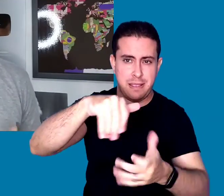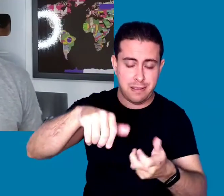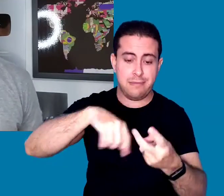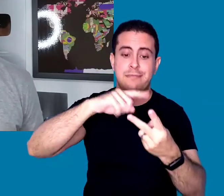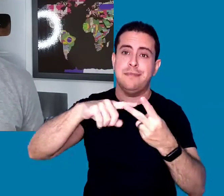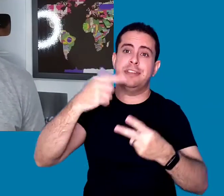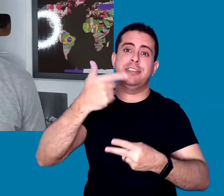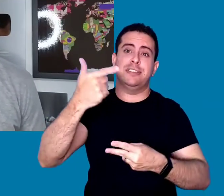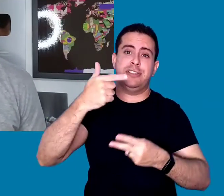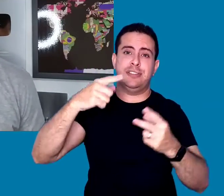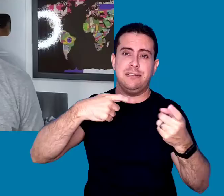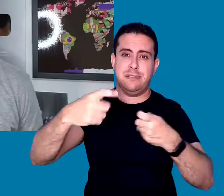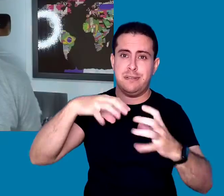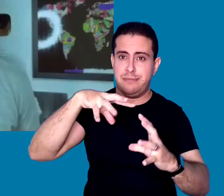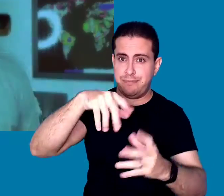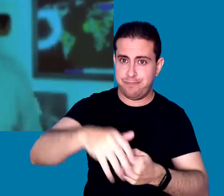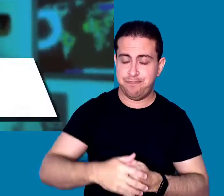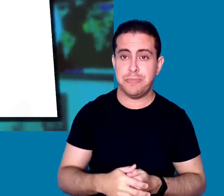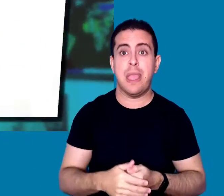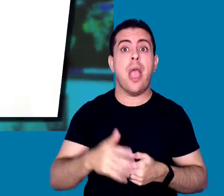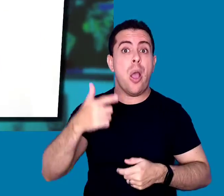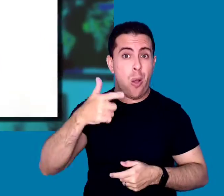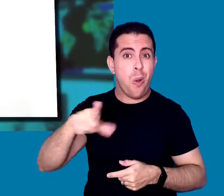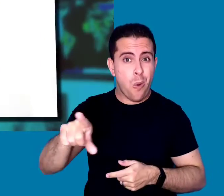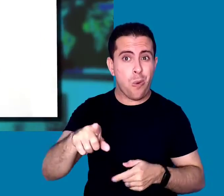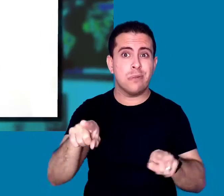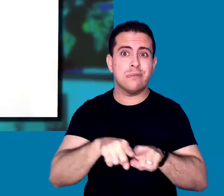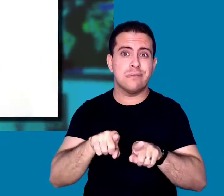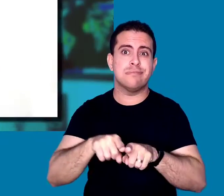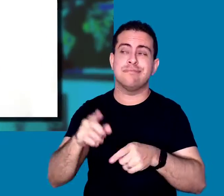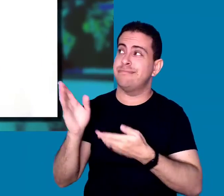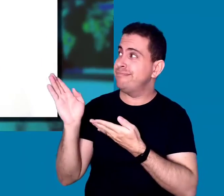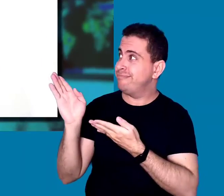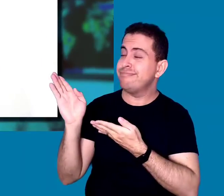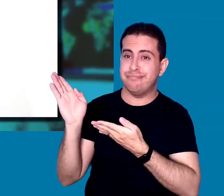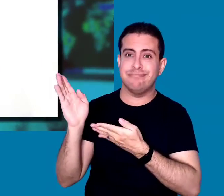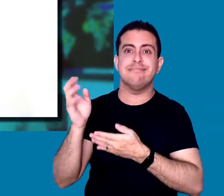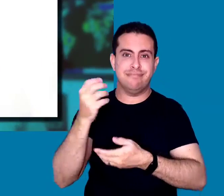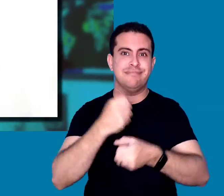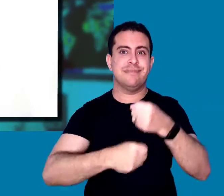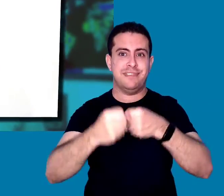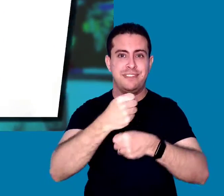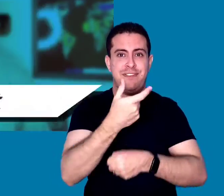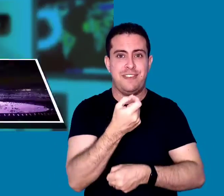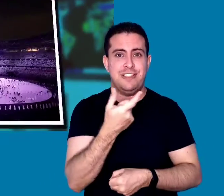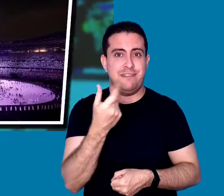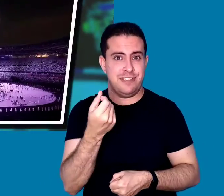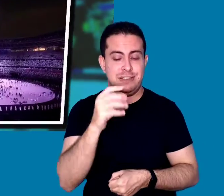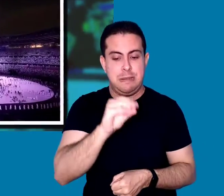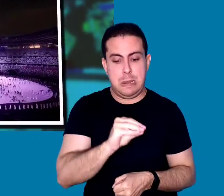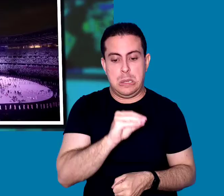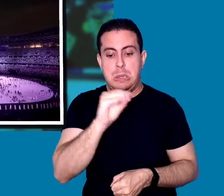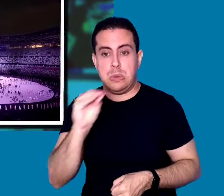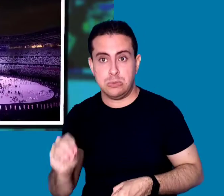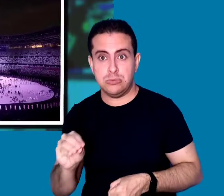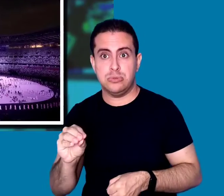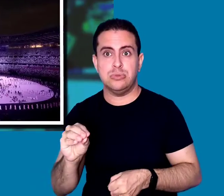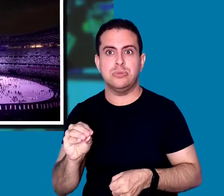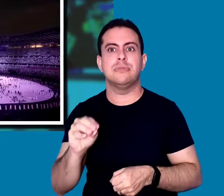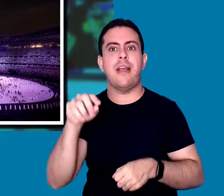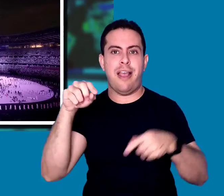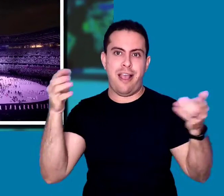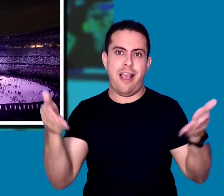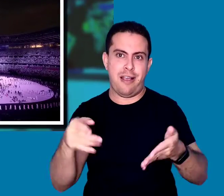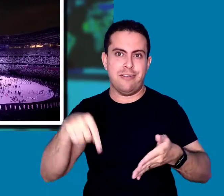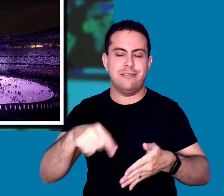foi afetada por momentos adversos foi a de Tóquio 2020, que acabou sendo adiada em um ano, ocorrendo em